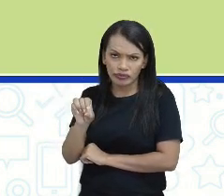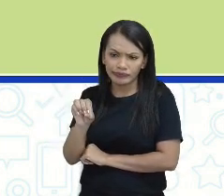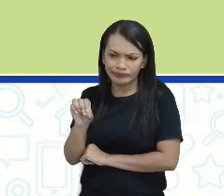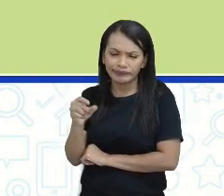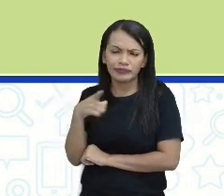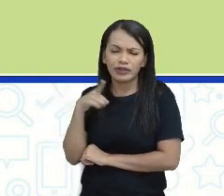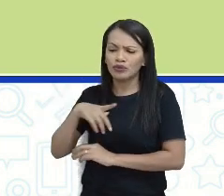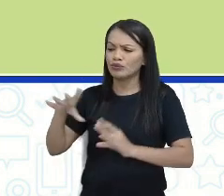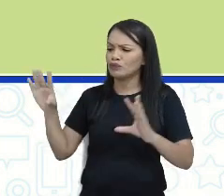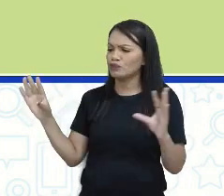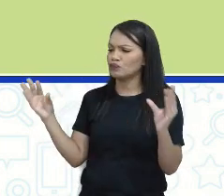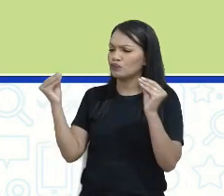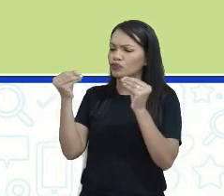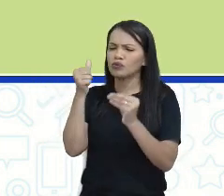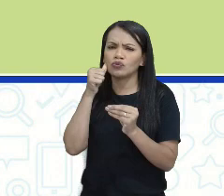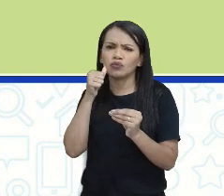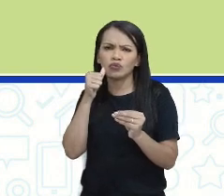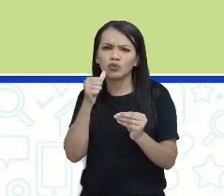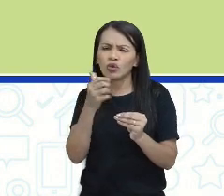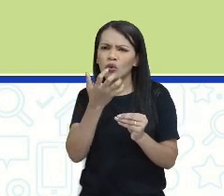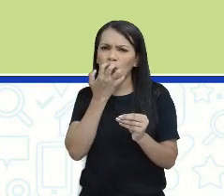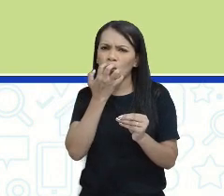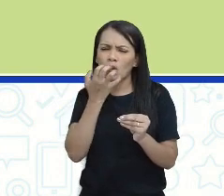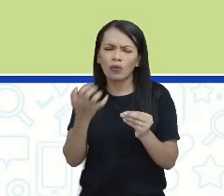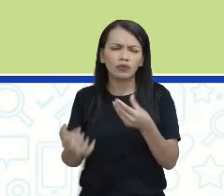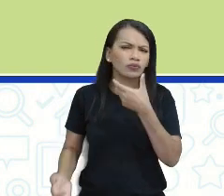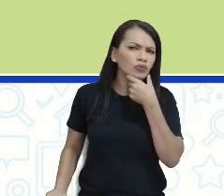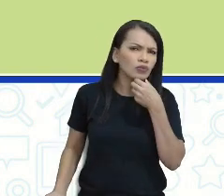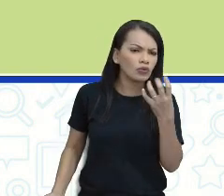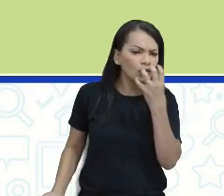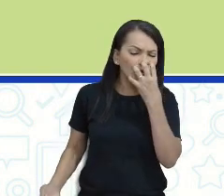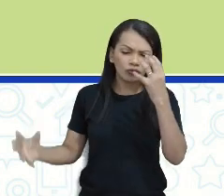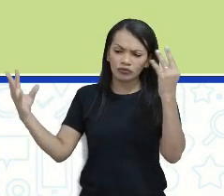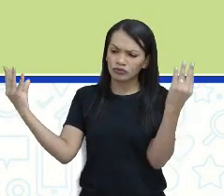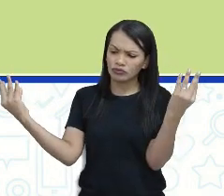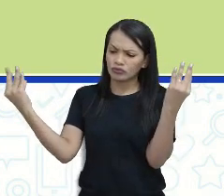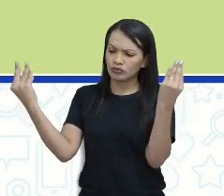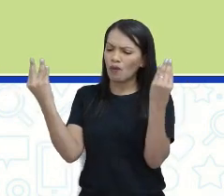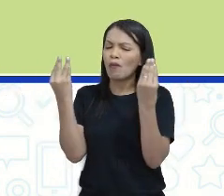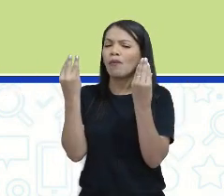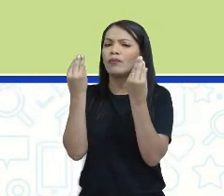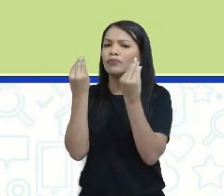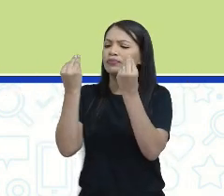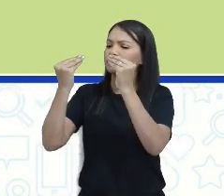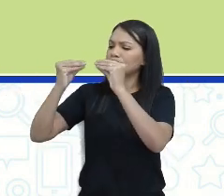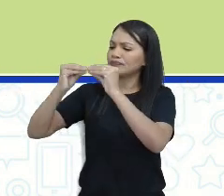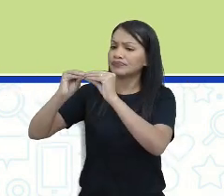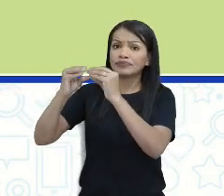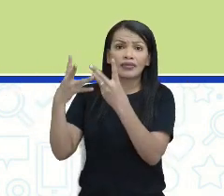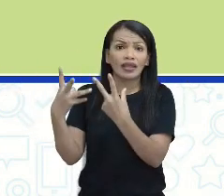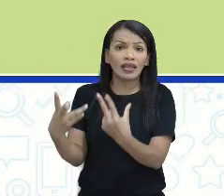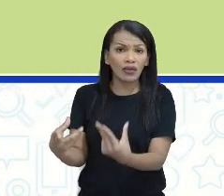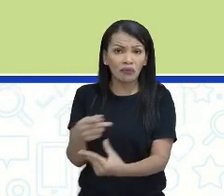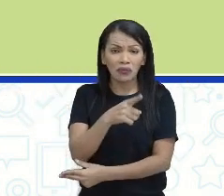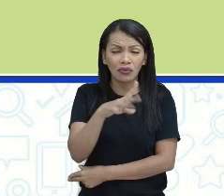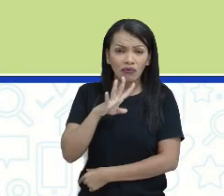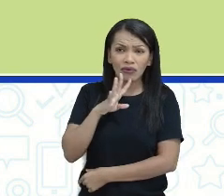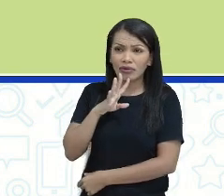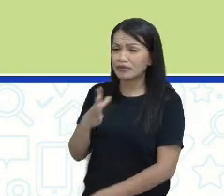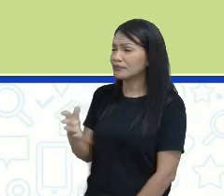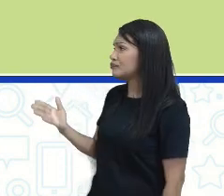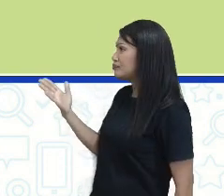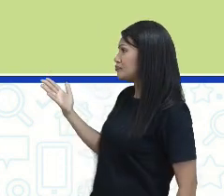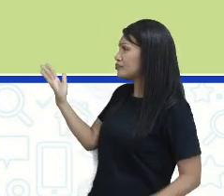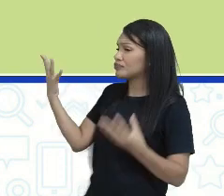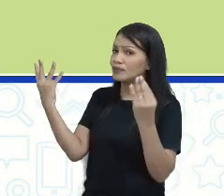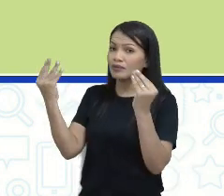conhecido. Por quê? Porque é necessário que a gente tenha que a gente consiga identificar essa conversa com